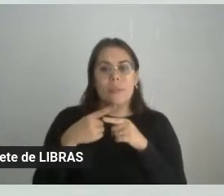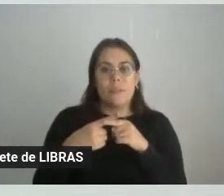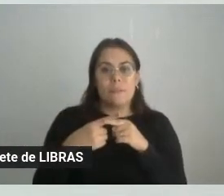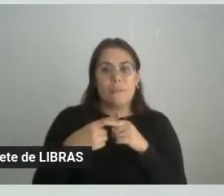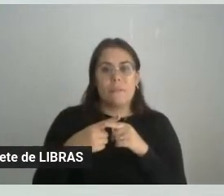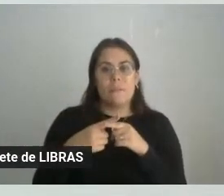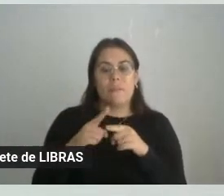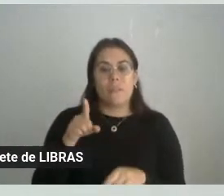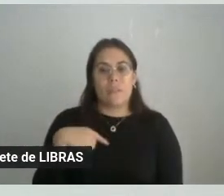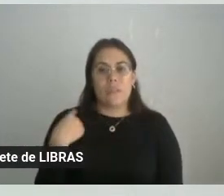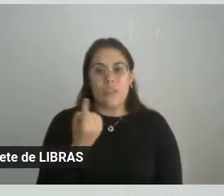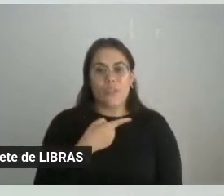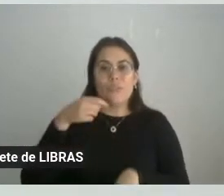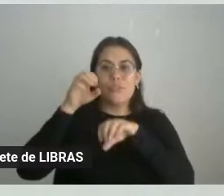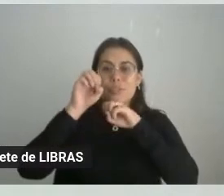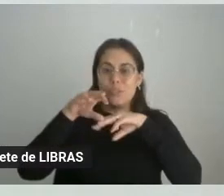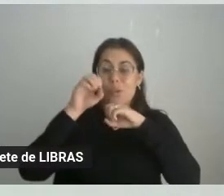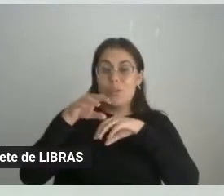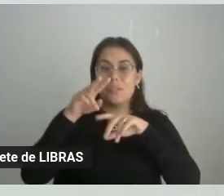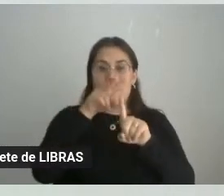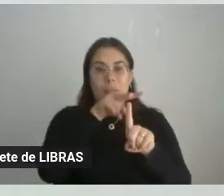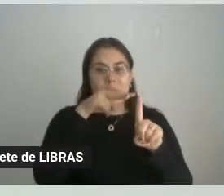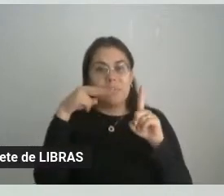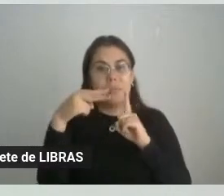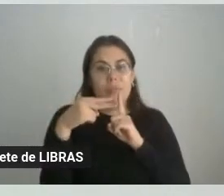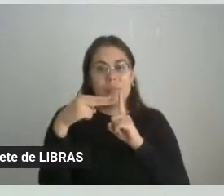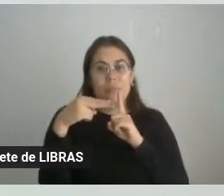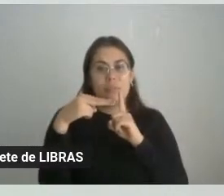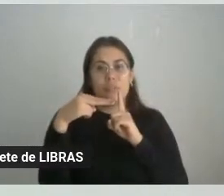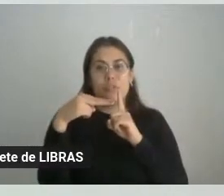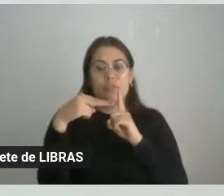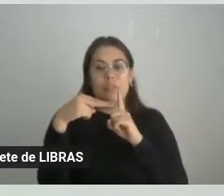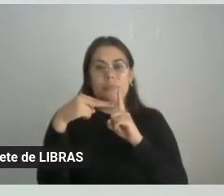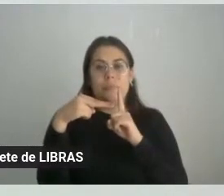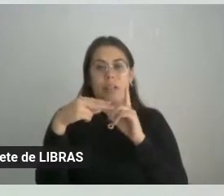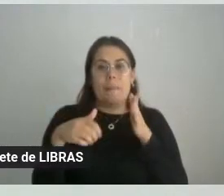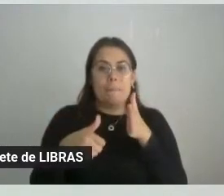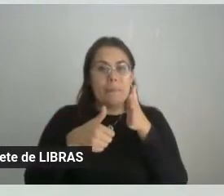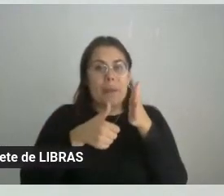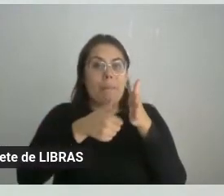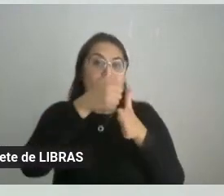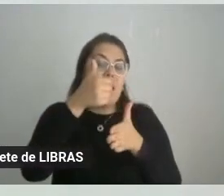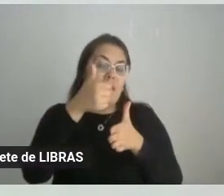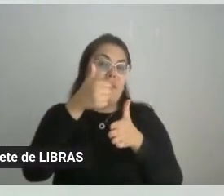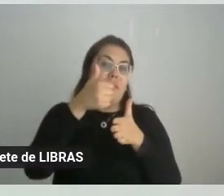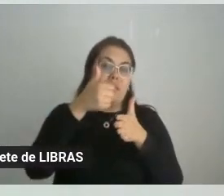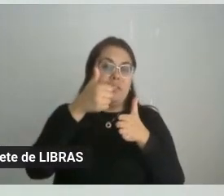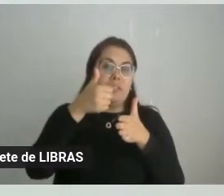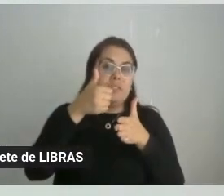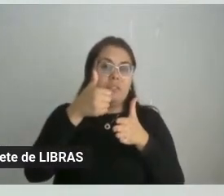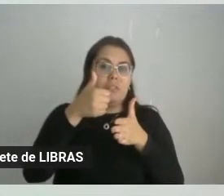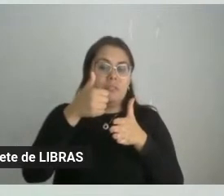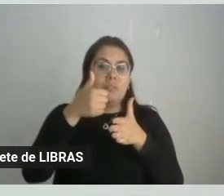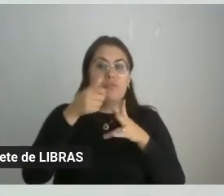nós, educadores, nós temos uma visão, né? E, de fato, é a primeira vez que nós estamos tratando de